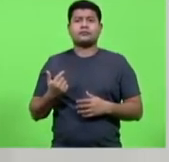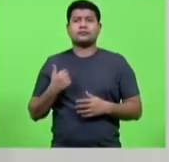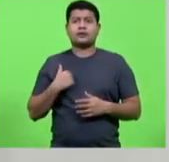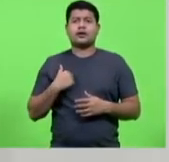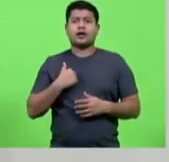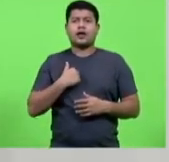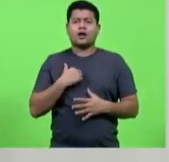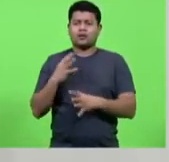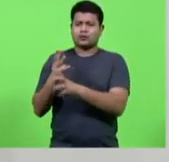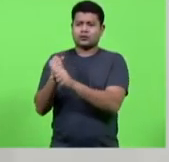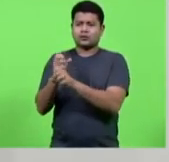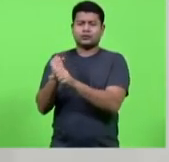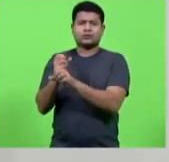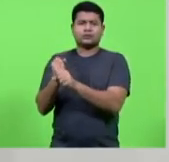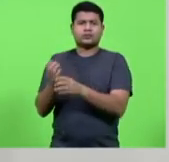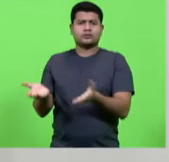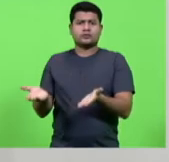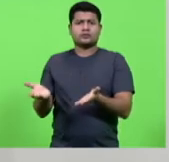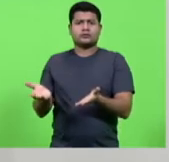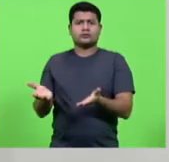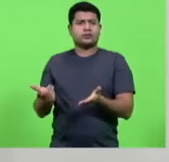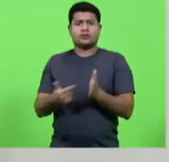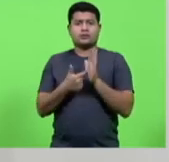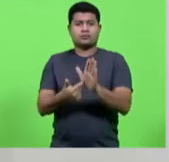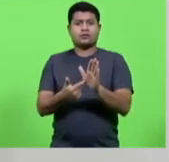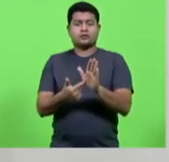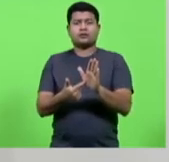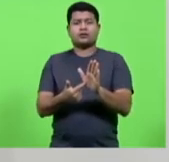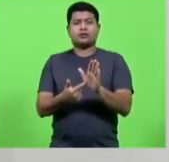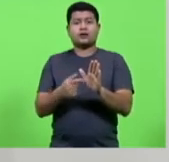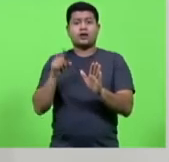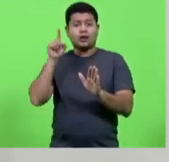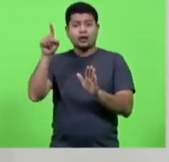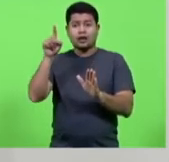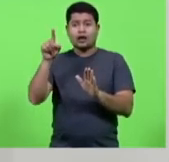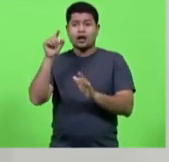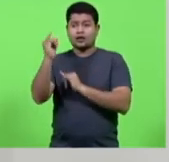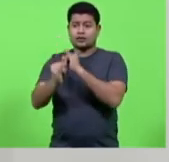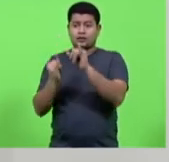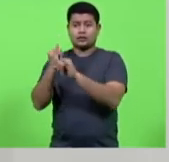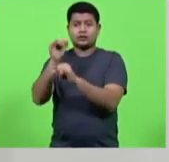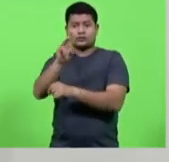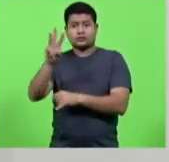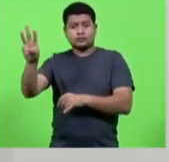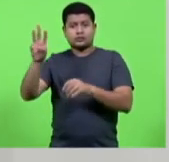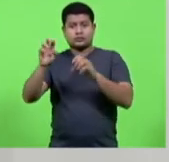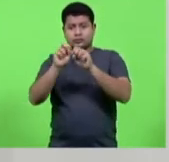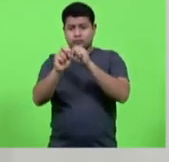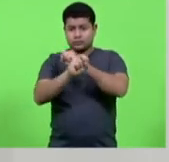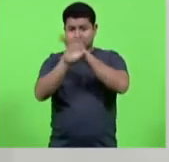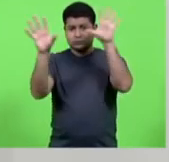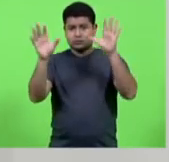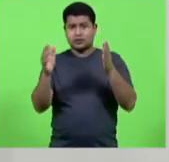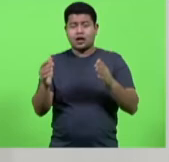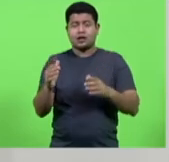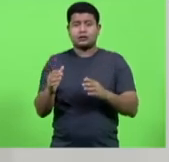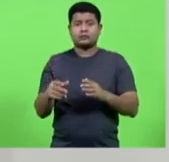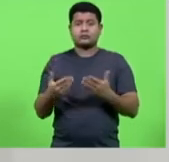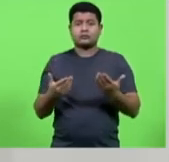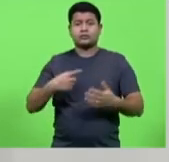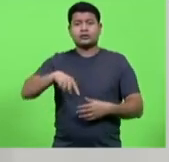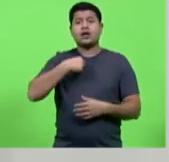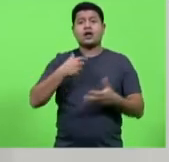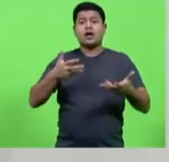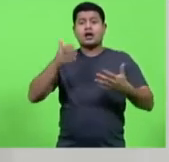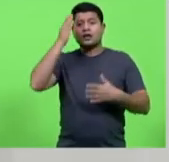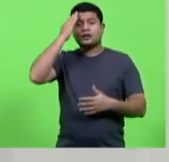essa conta aqui agora, que isso aqui foi apresentado, está lá no portal da transparência, não fui eu que fiz. Tudo bem, os valores estão aqui, mas a gente quer saber ainda